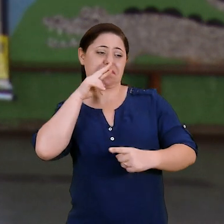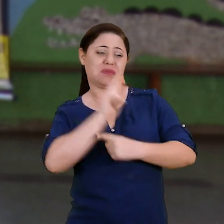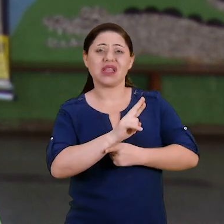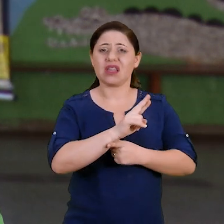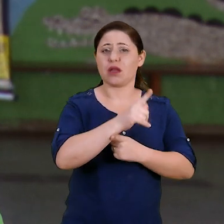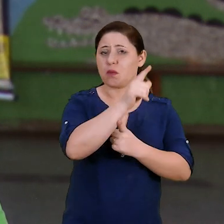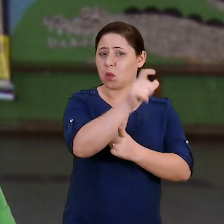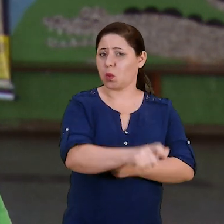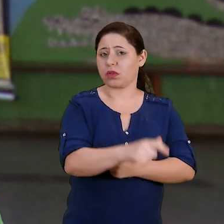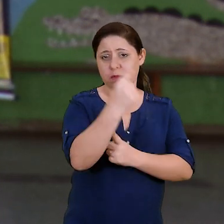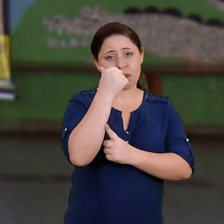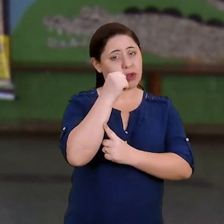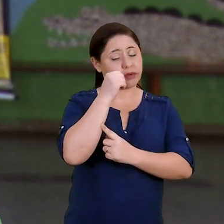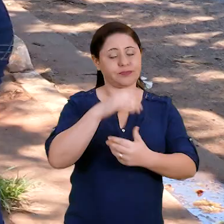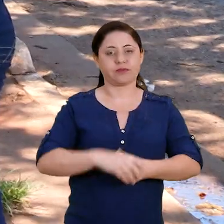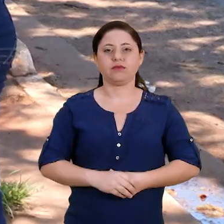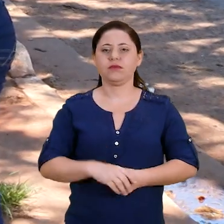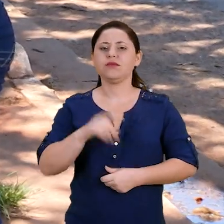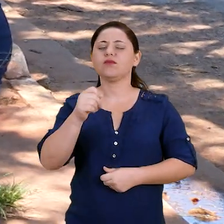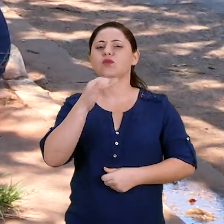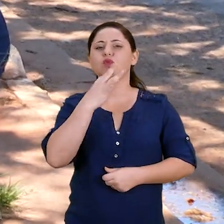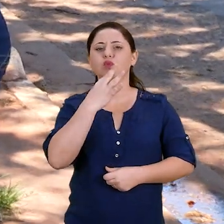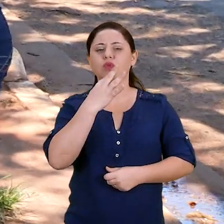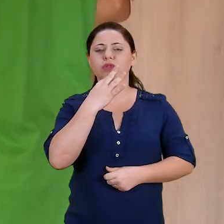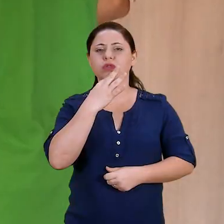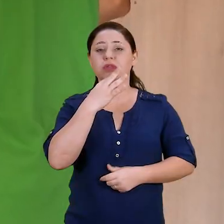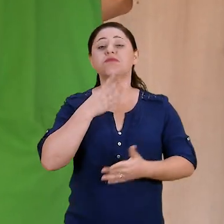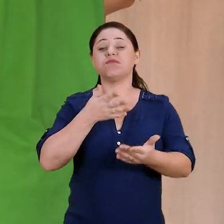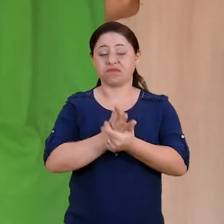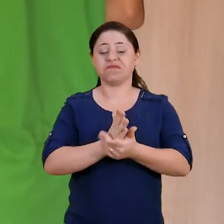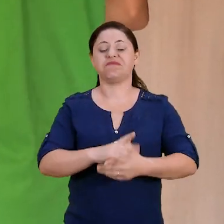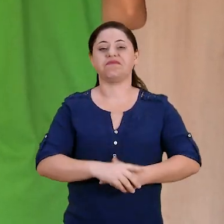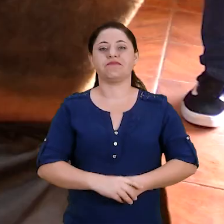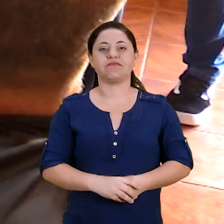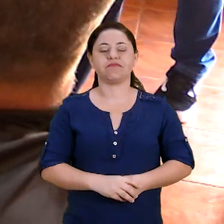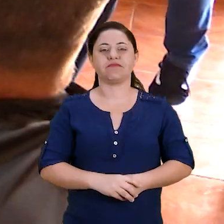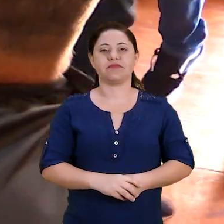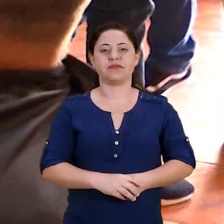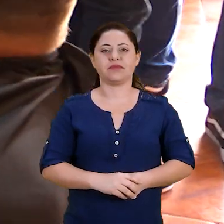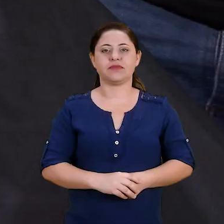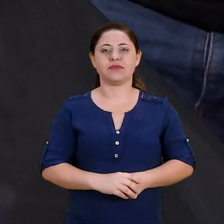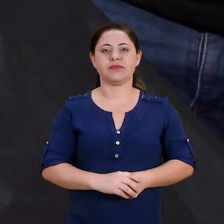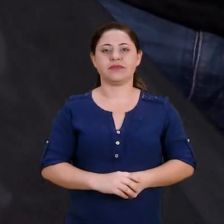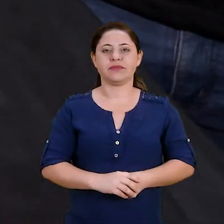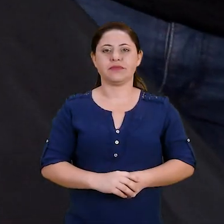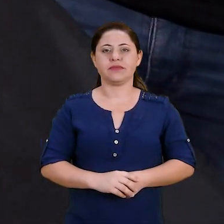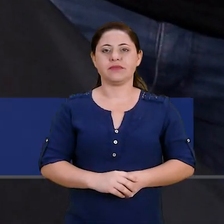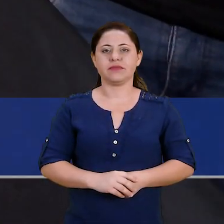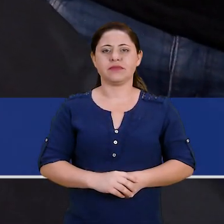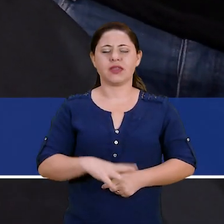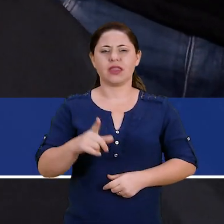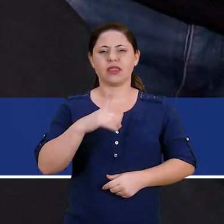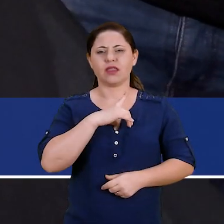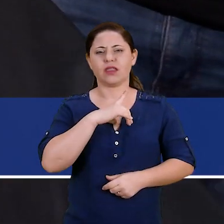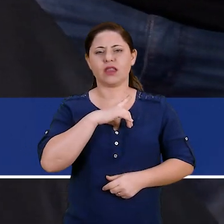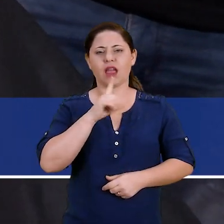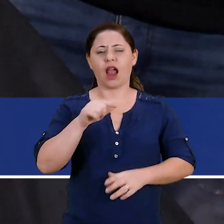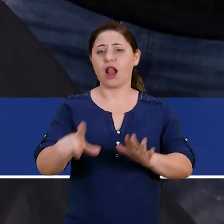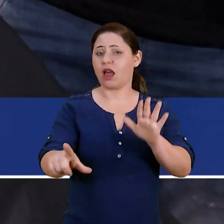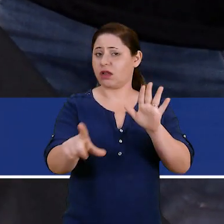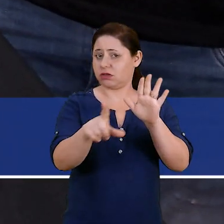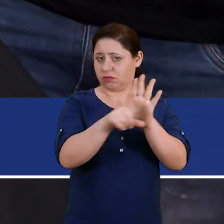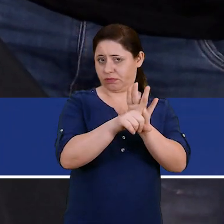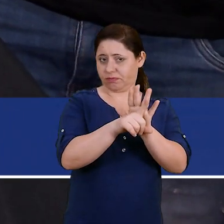consideradas ofensas também contra a mulher. Quem conheceu a iniciativa aprovou. Por mais que